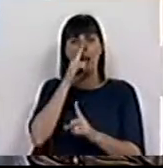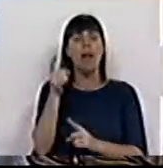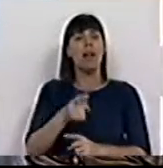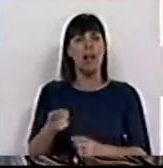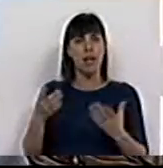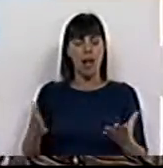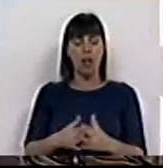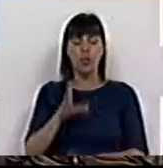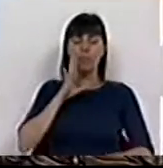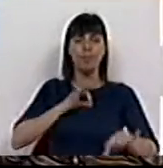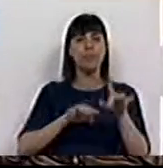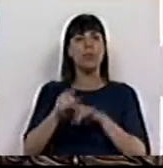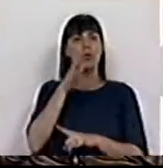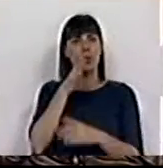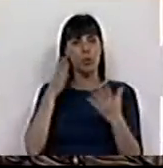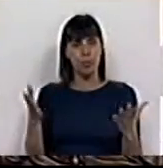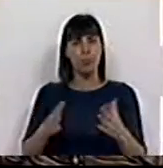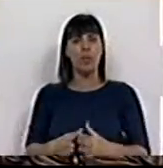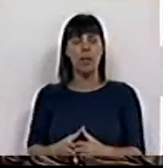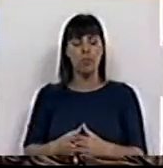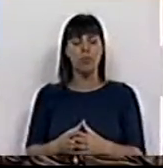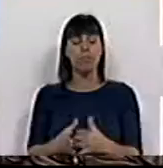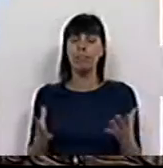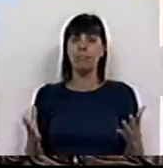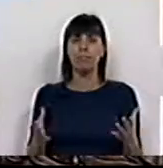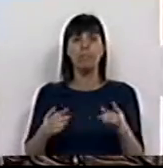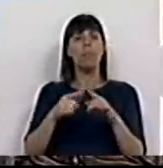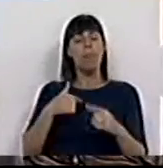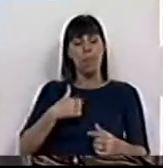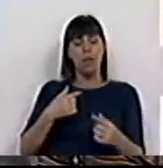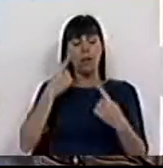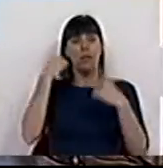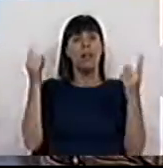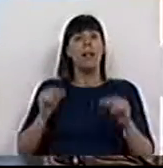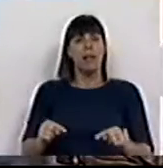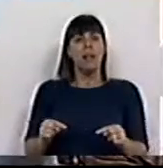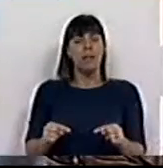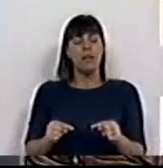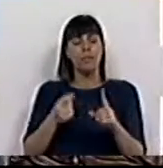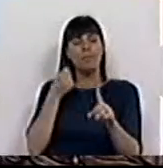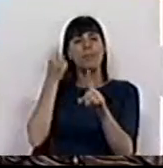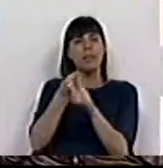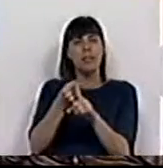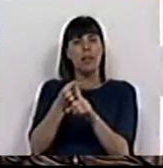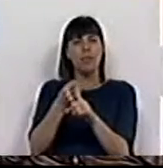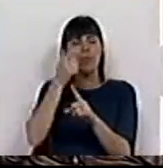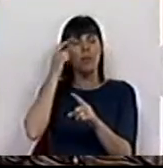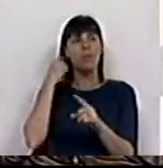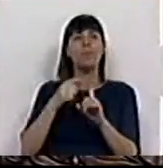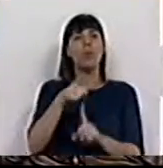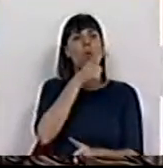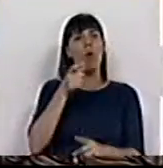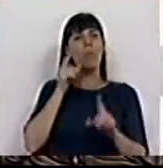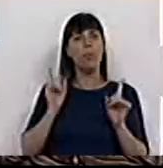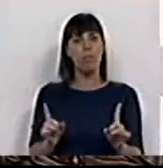gás. Senhoras e senhores deputados, o que vos trazemos aqui é um desafio e um